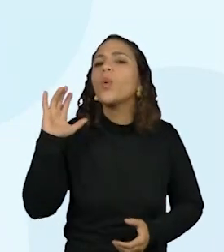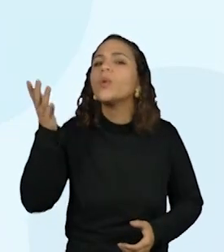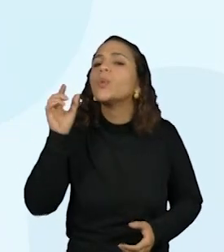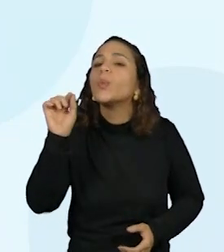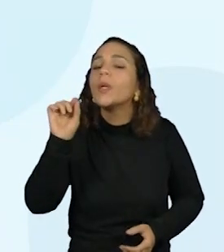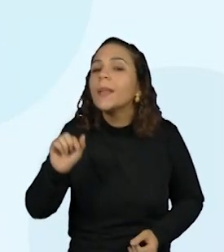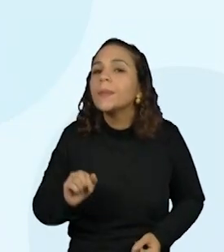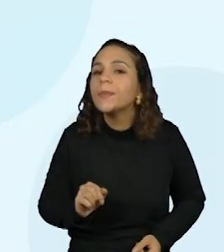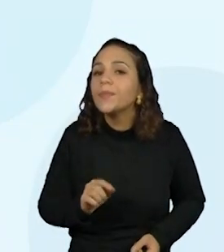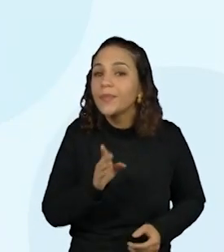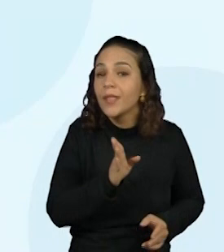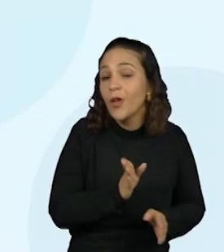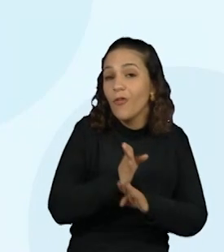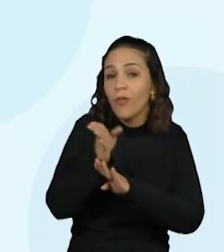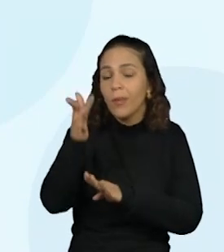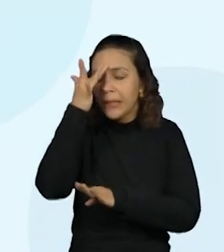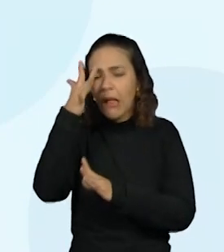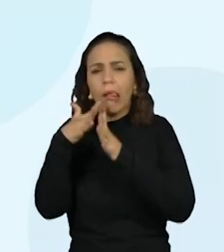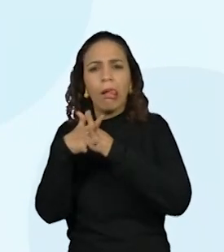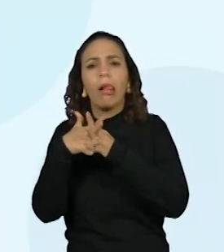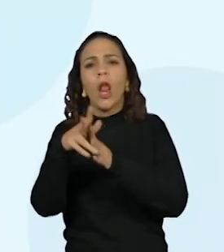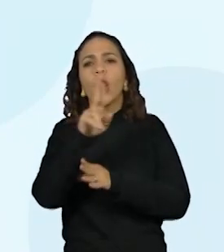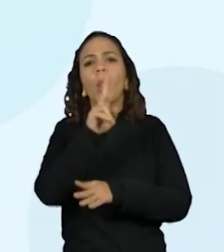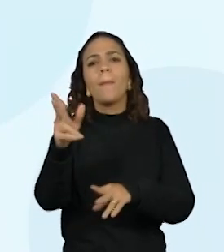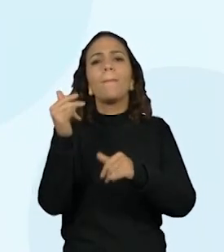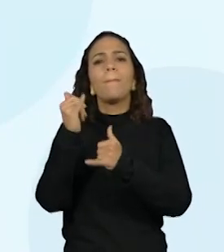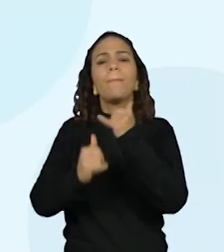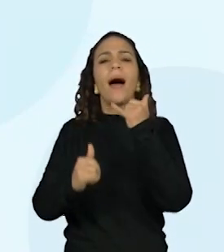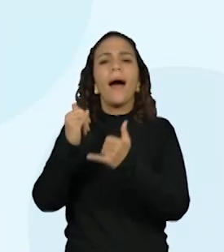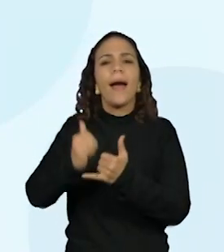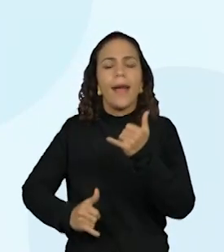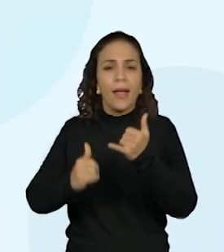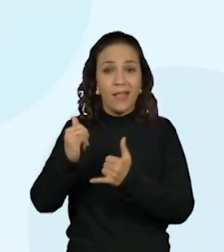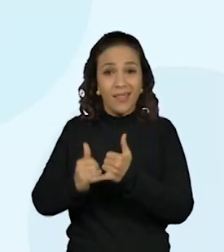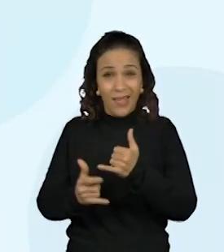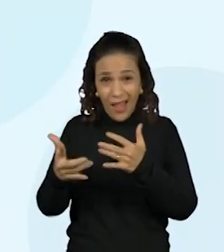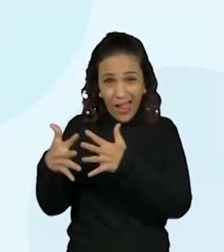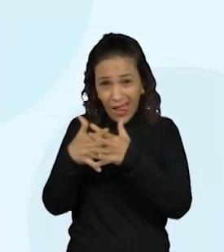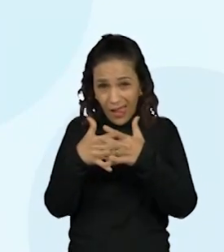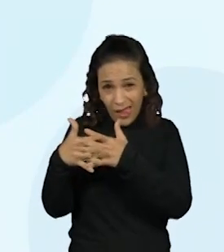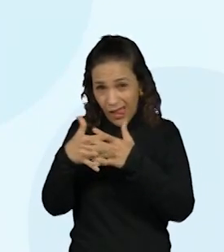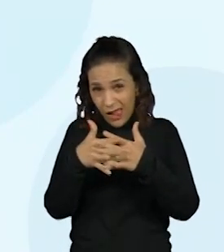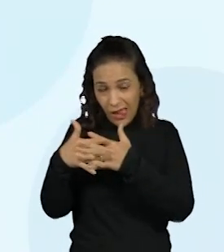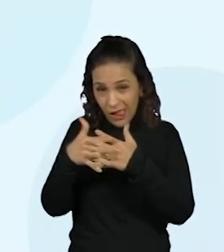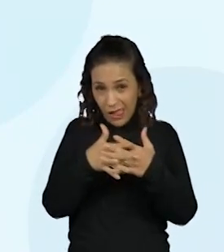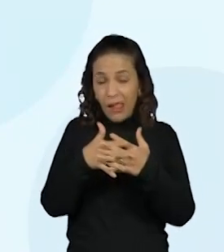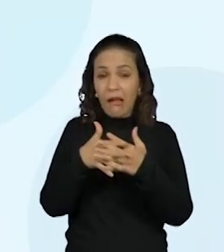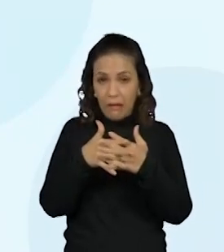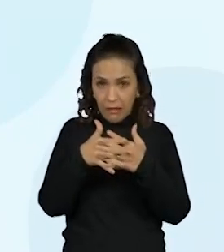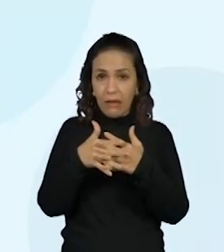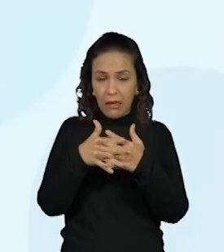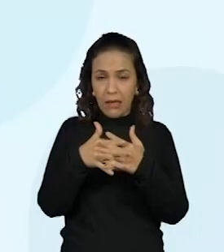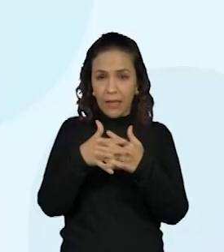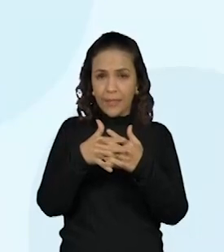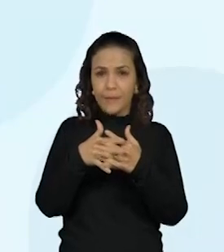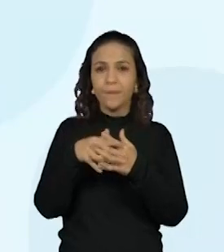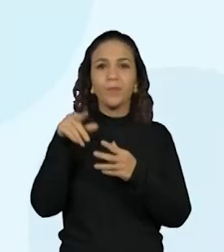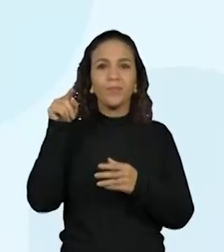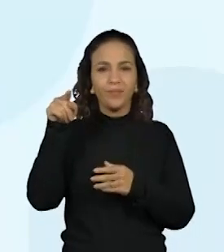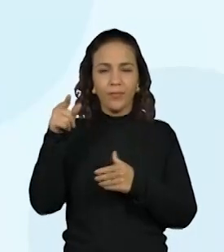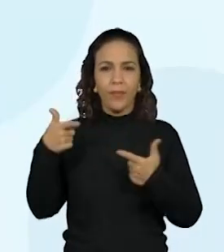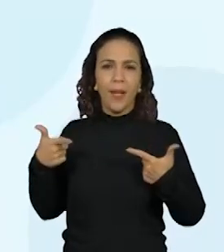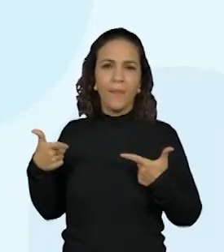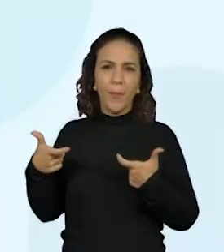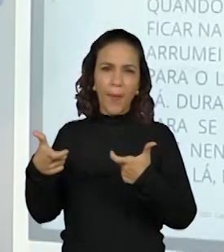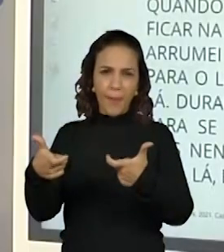que aconteceu? O confundiram. E nesse conflito pelo qual passa a Síria já